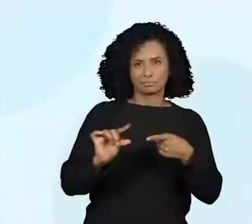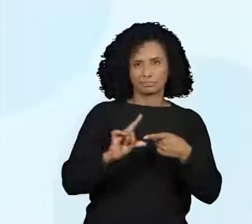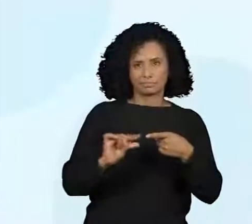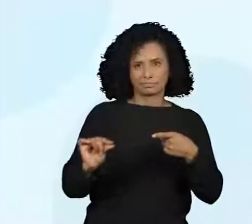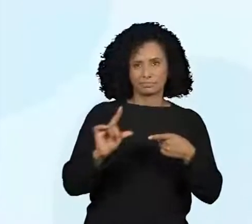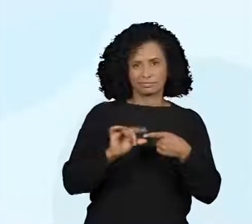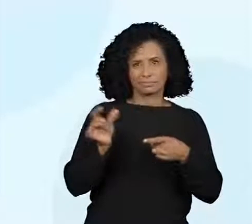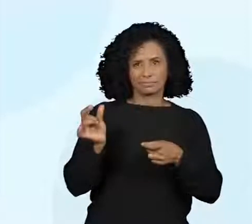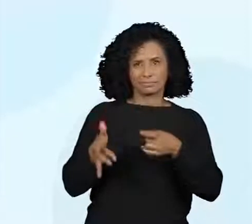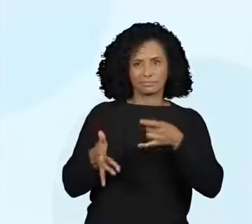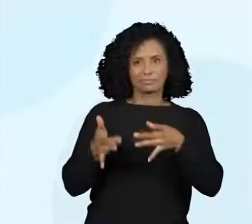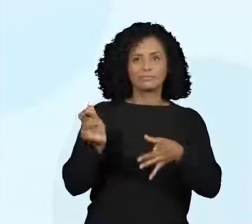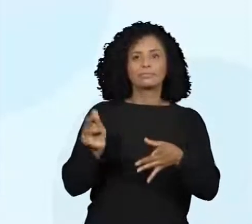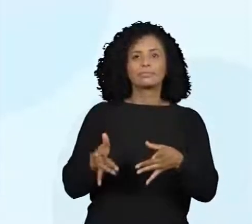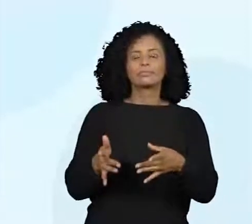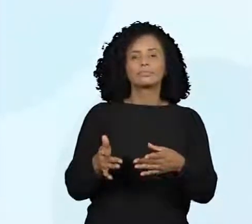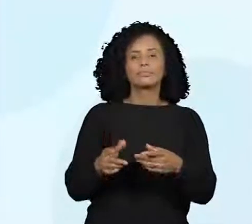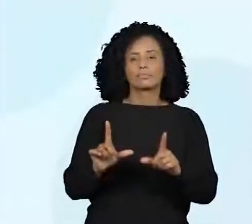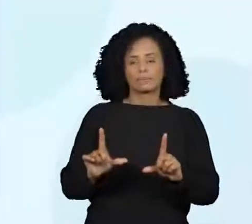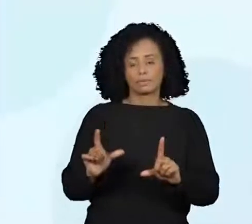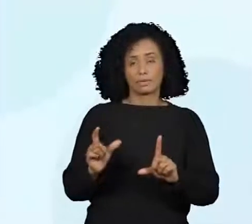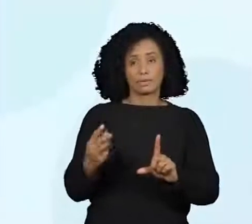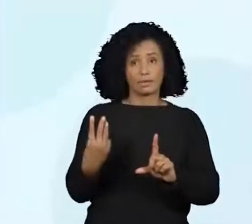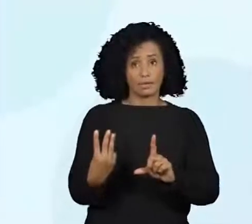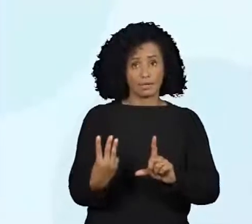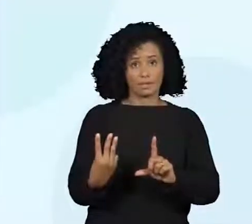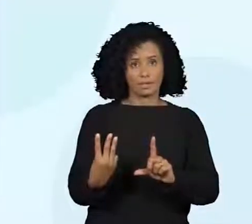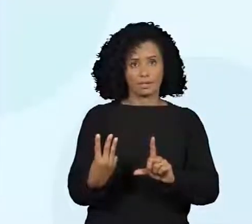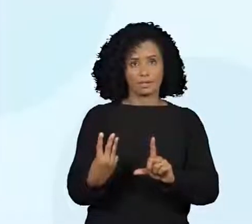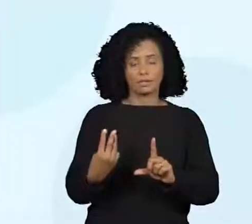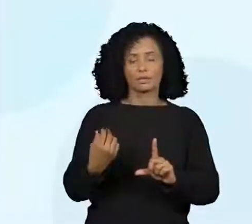E aqui eu consigo observar lixos